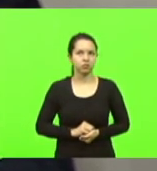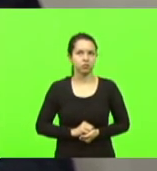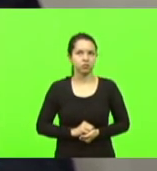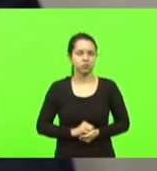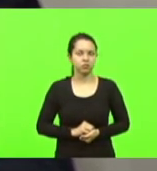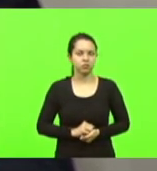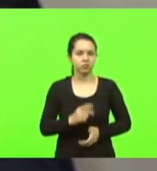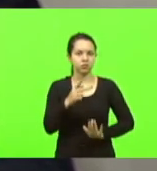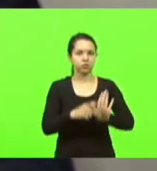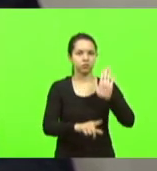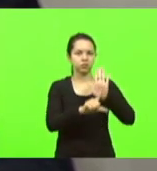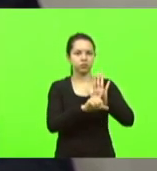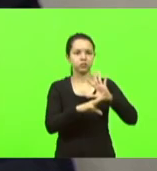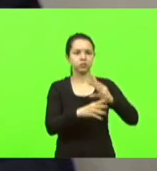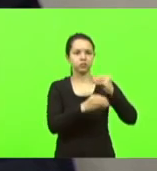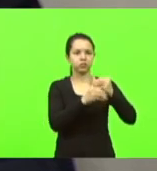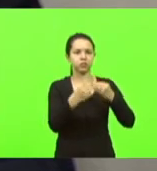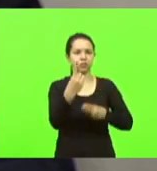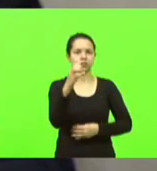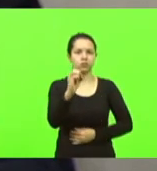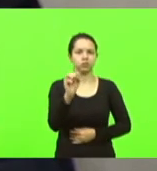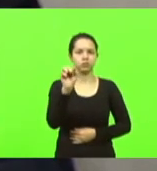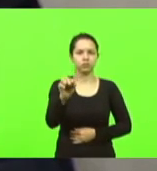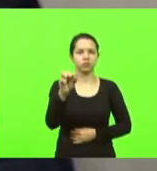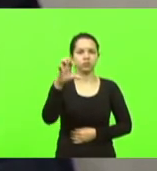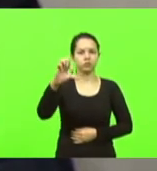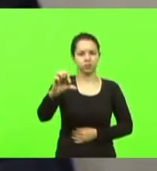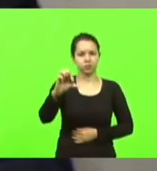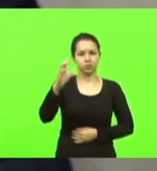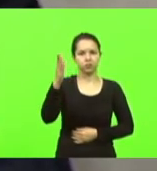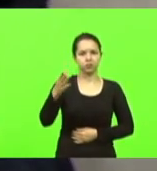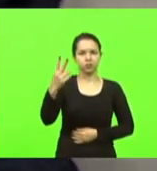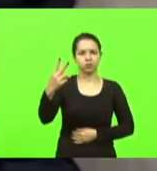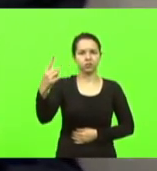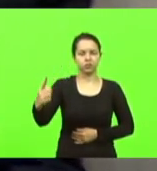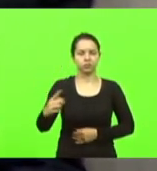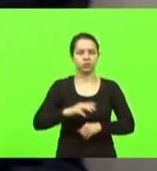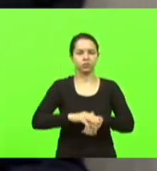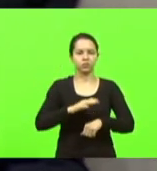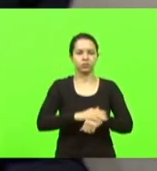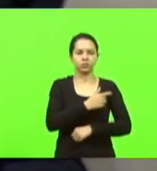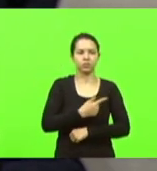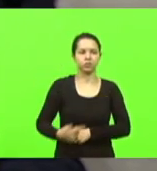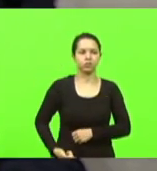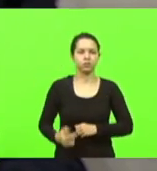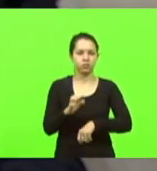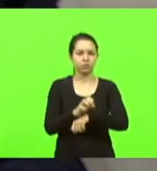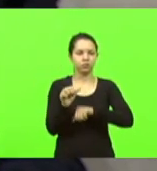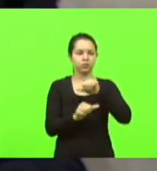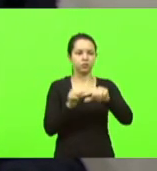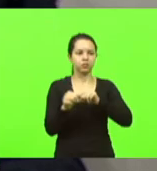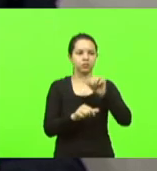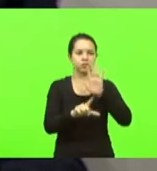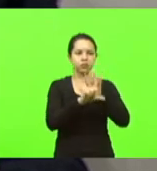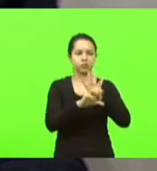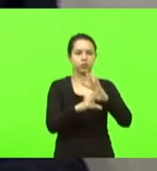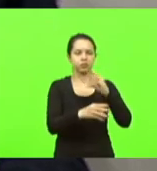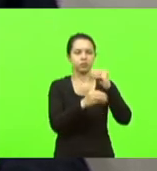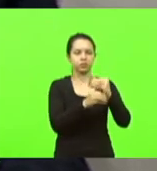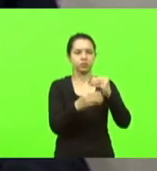e do projeto de lei complementar 10.9 2021 autor Governo do Estado Altera a lei complementar